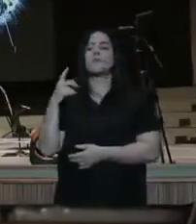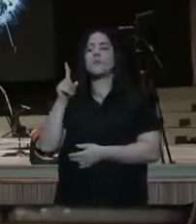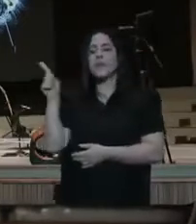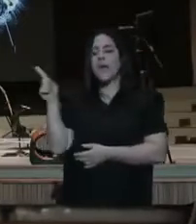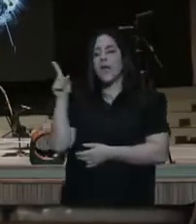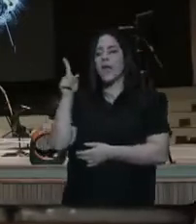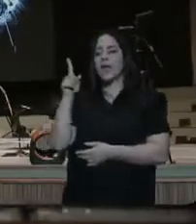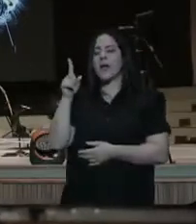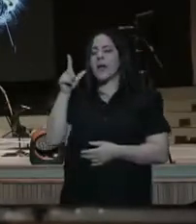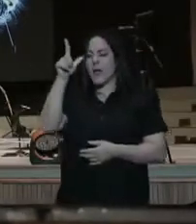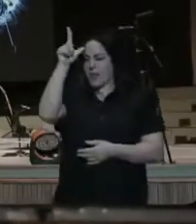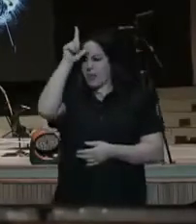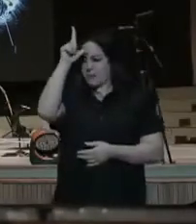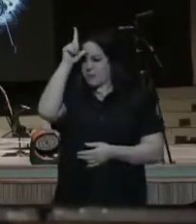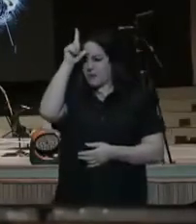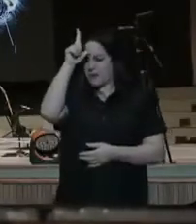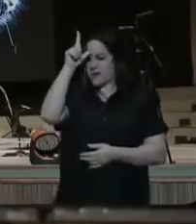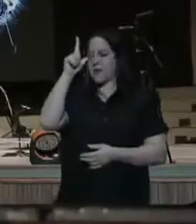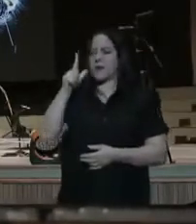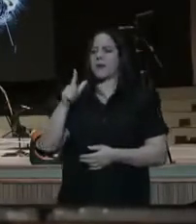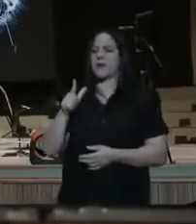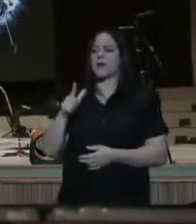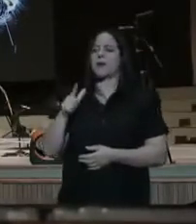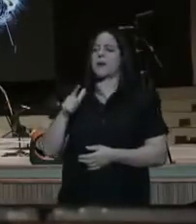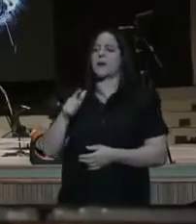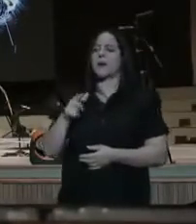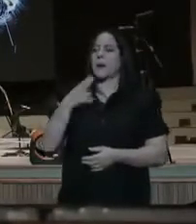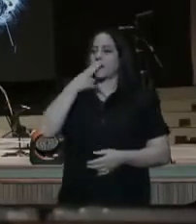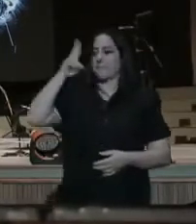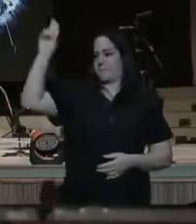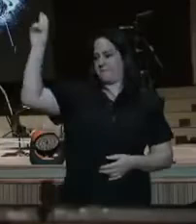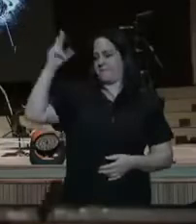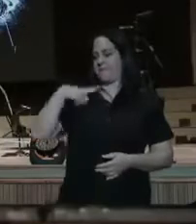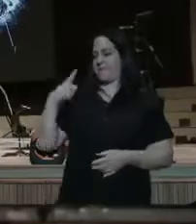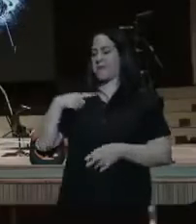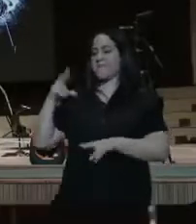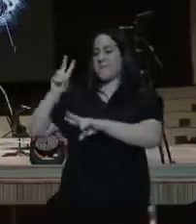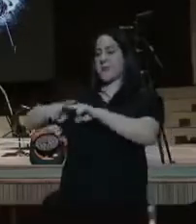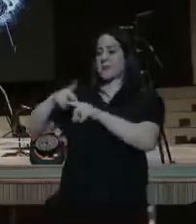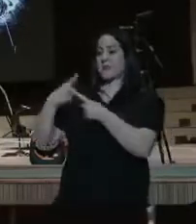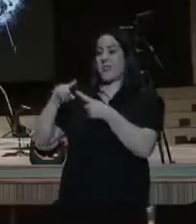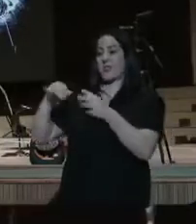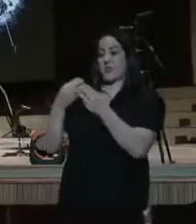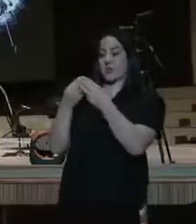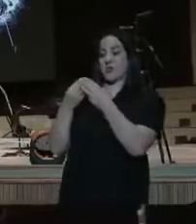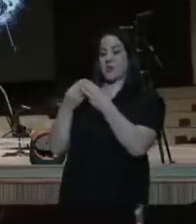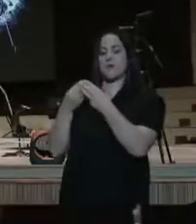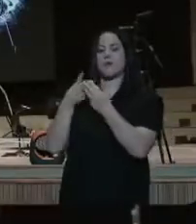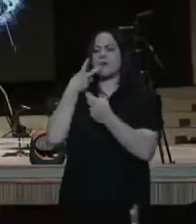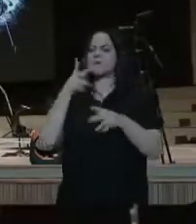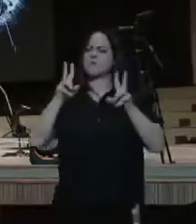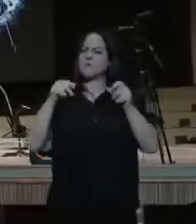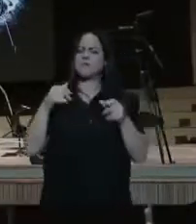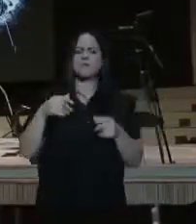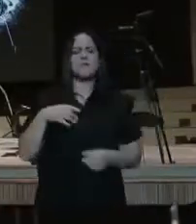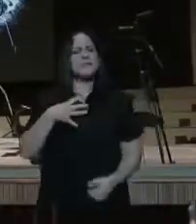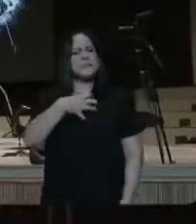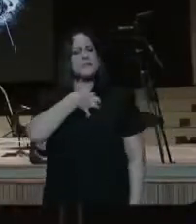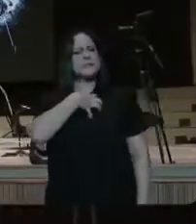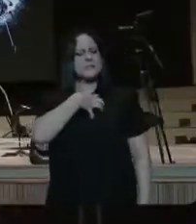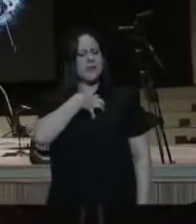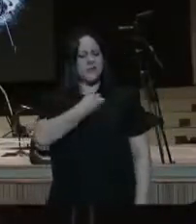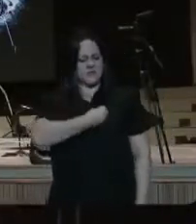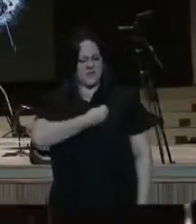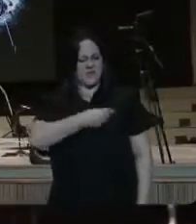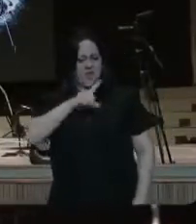também ele diz que a vida é sofrimento nós sofremos e o que dá sentido à vida